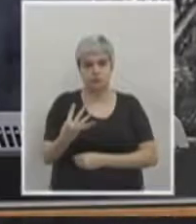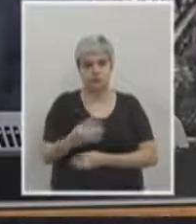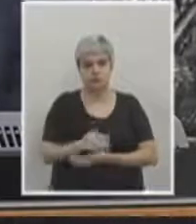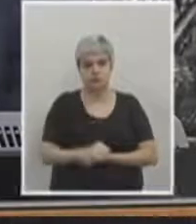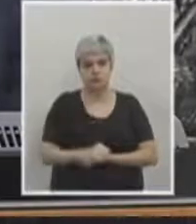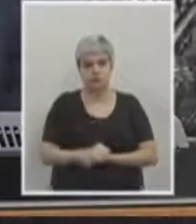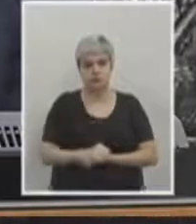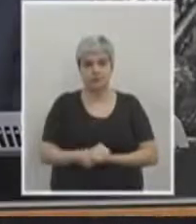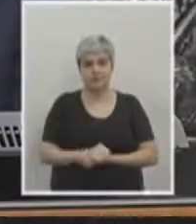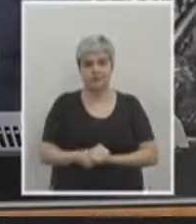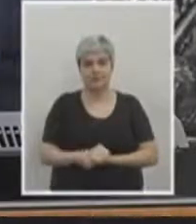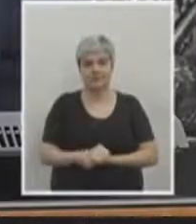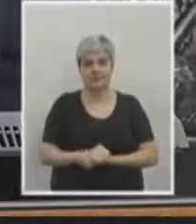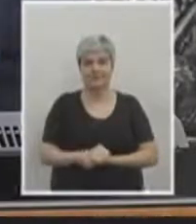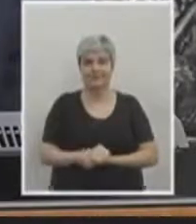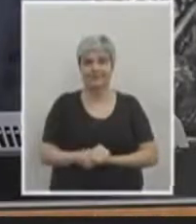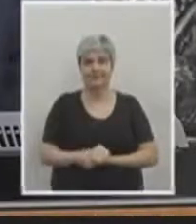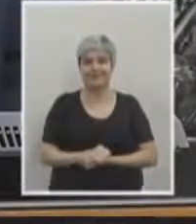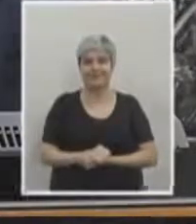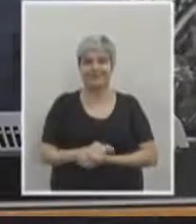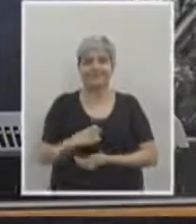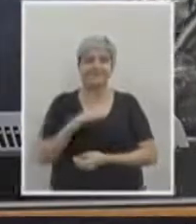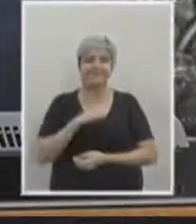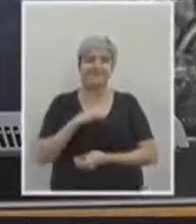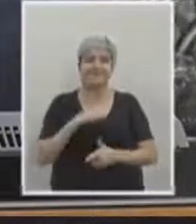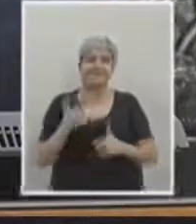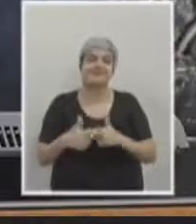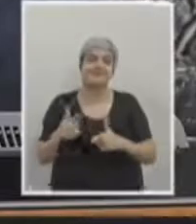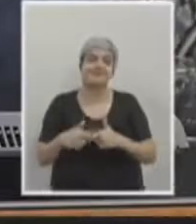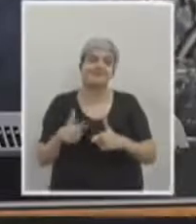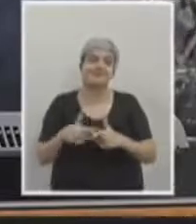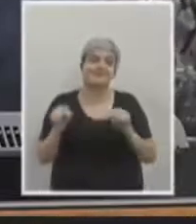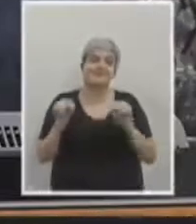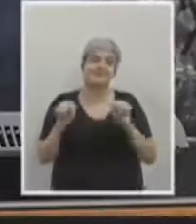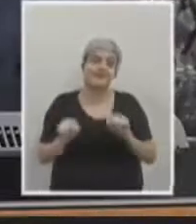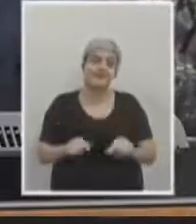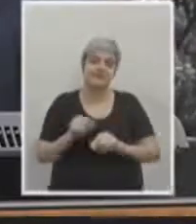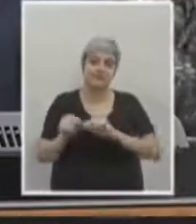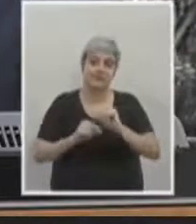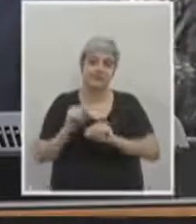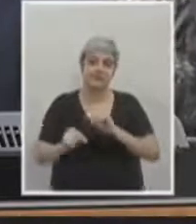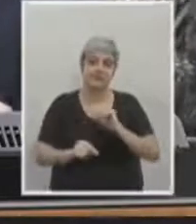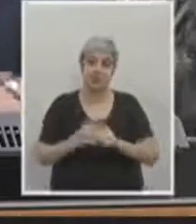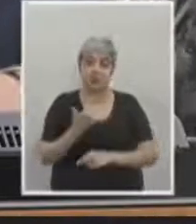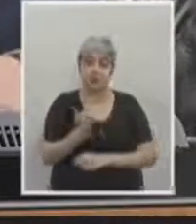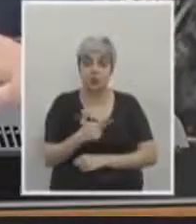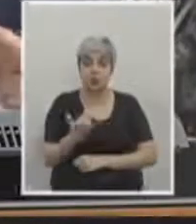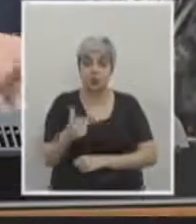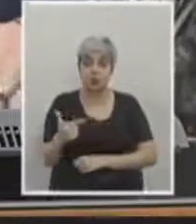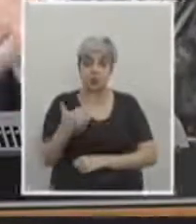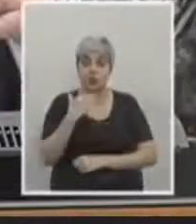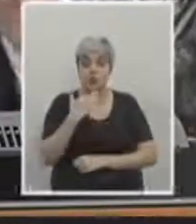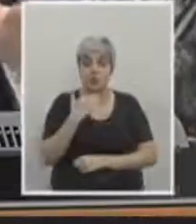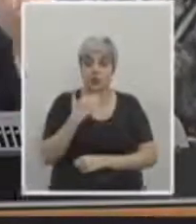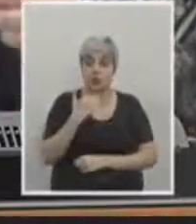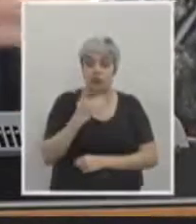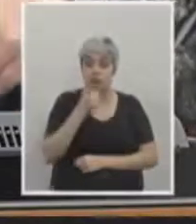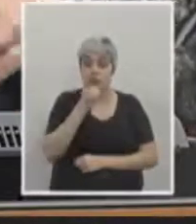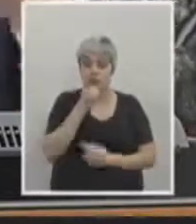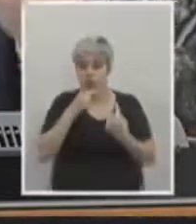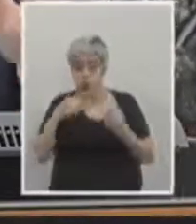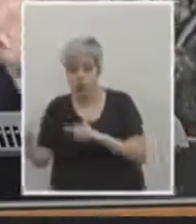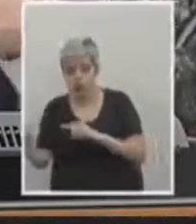Aqui, no nosso parlamento, no nosso legislativo, não existe ninguém que seja contra, a